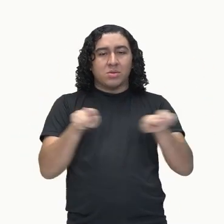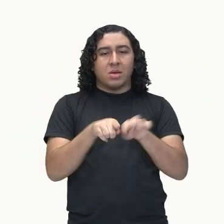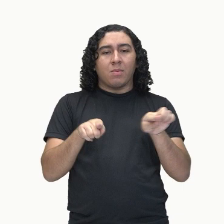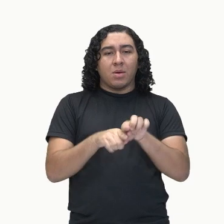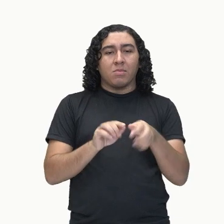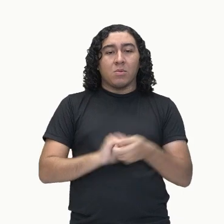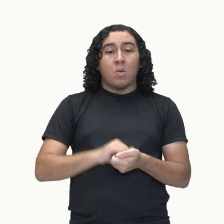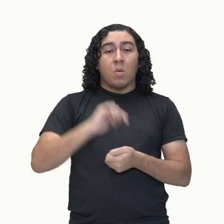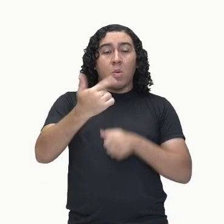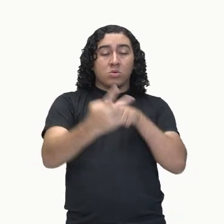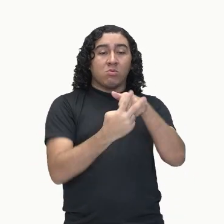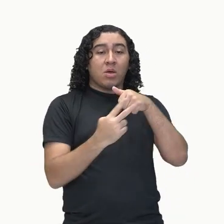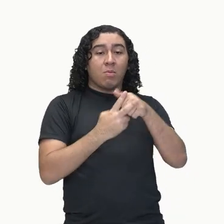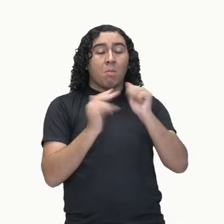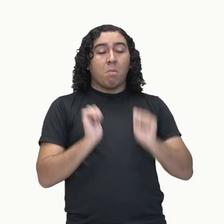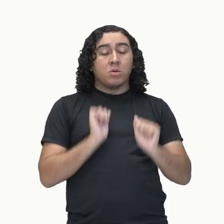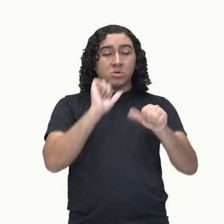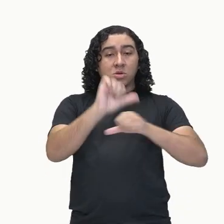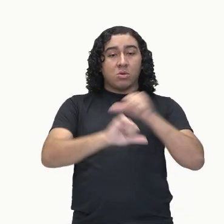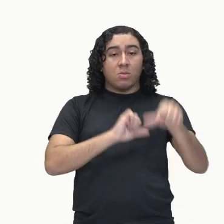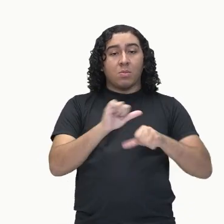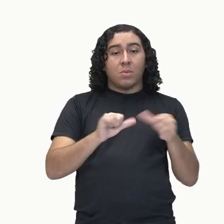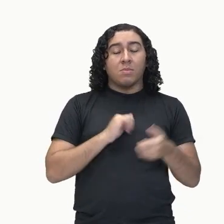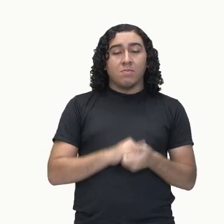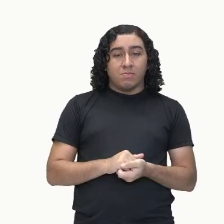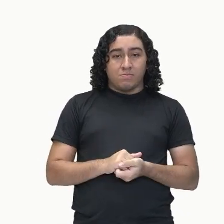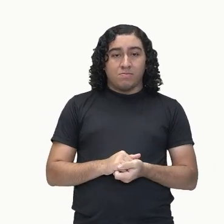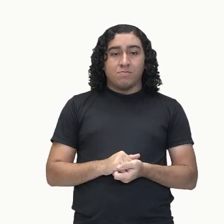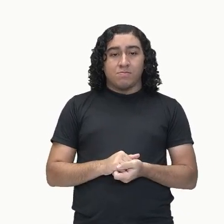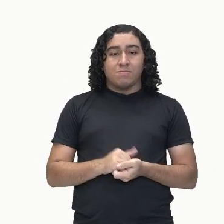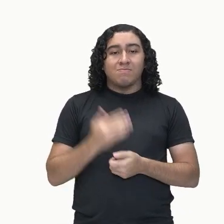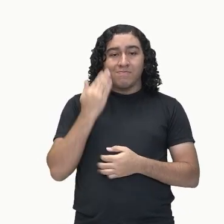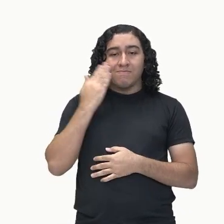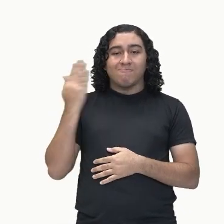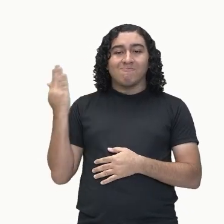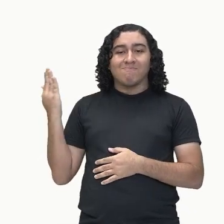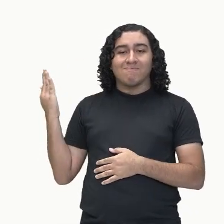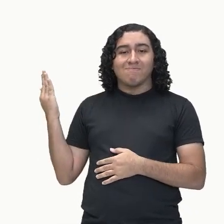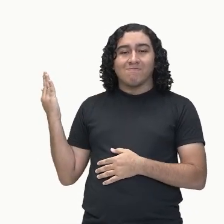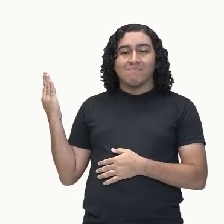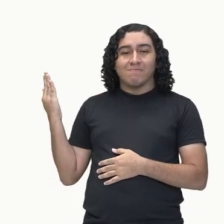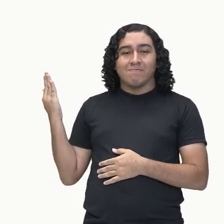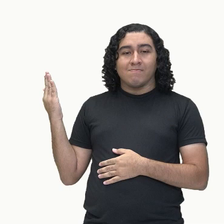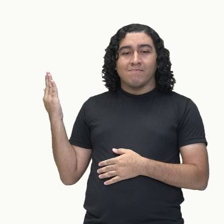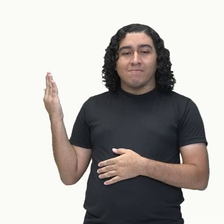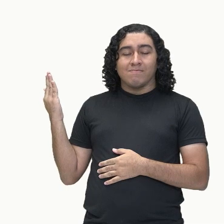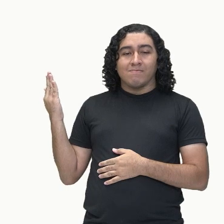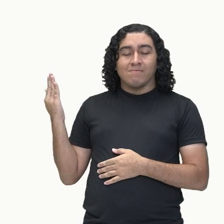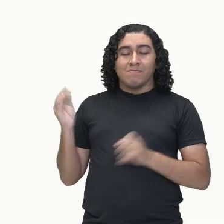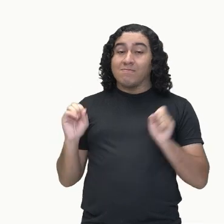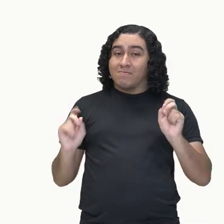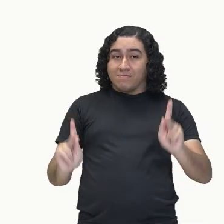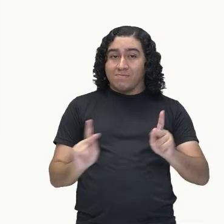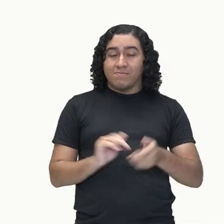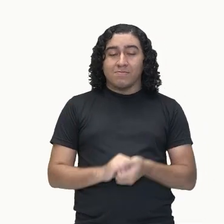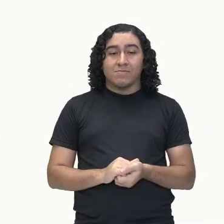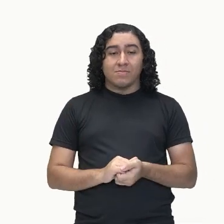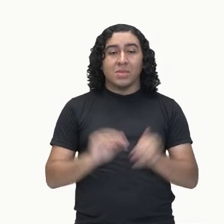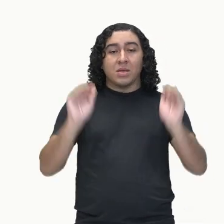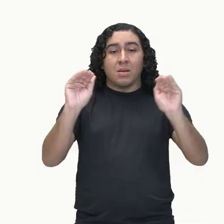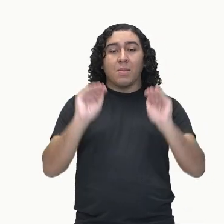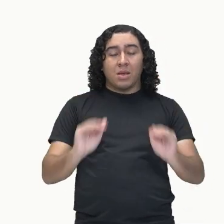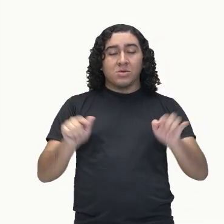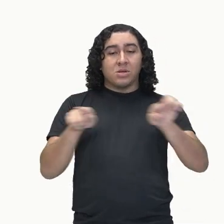querer ele pode se transformar em Y ou e que queera que tu queiras Ok e Aqui nós temos